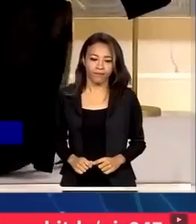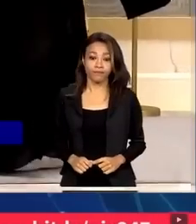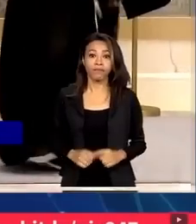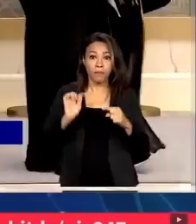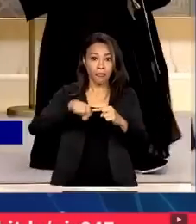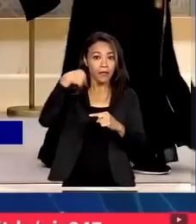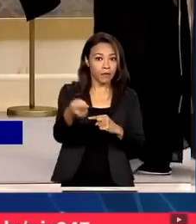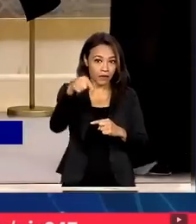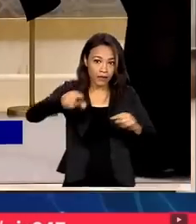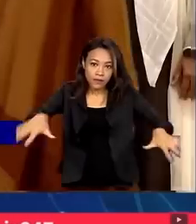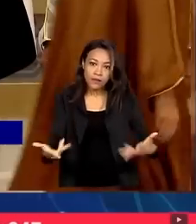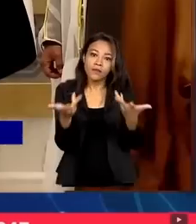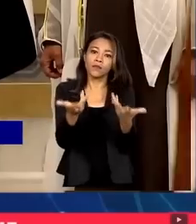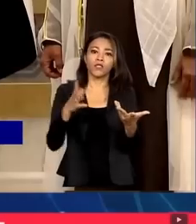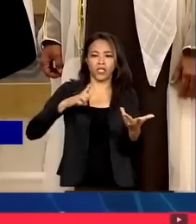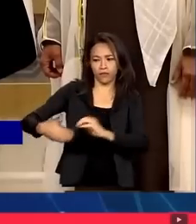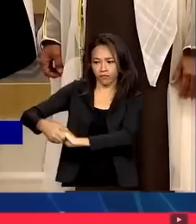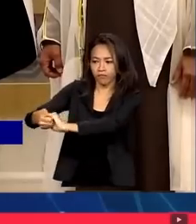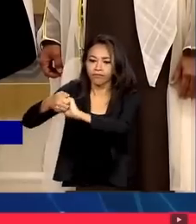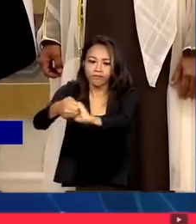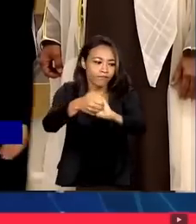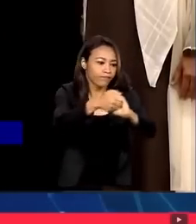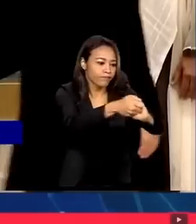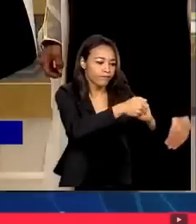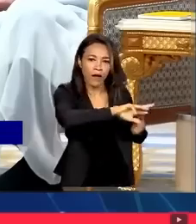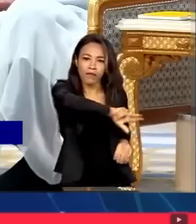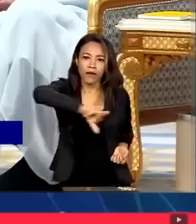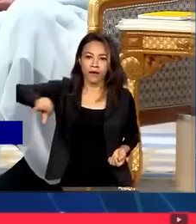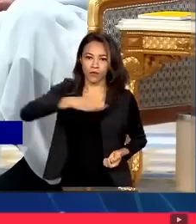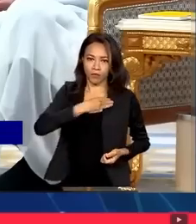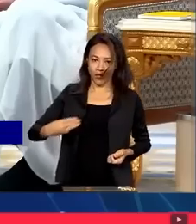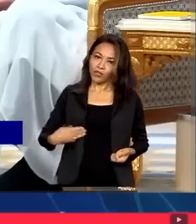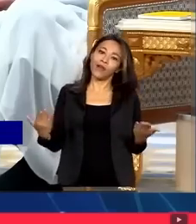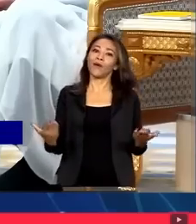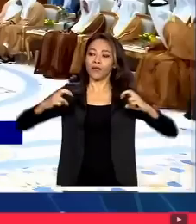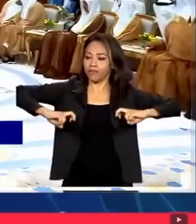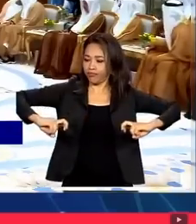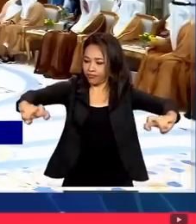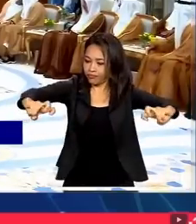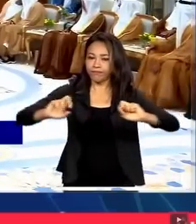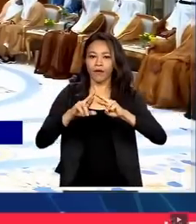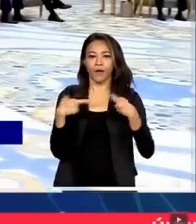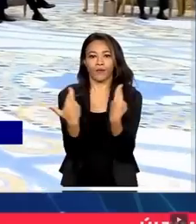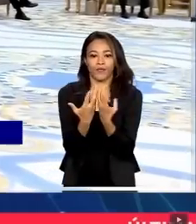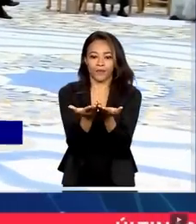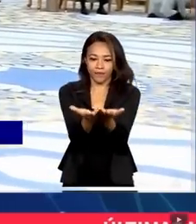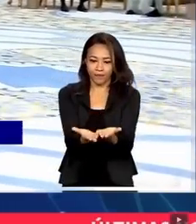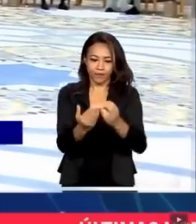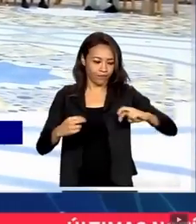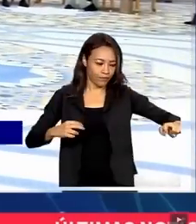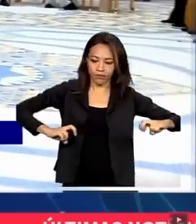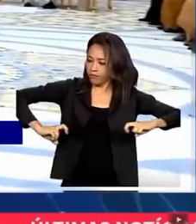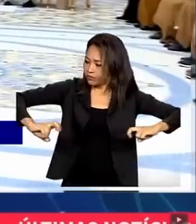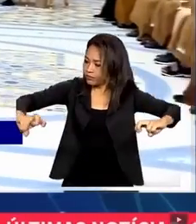Após a cerimônia de praxe, que incluiu os cumprimentos aos respectivos ministros, era hora de conversar. Delegações alinhadas dos dois